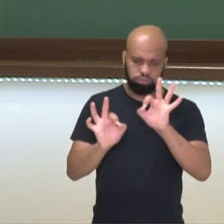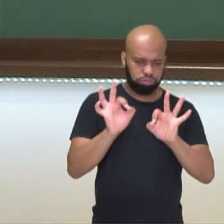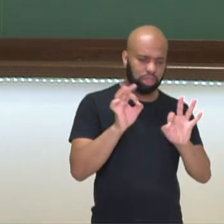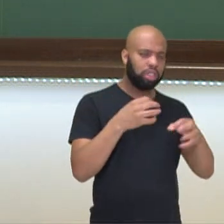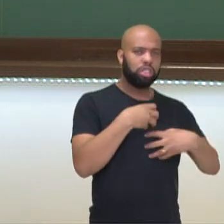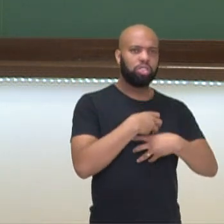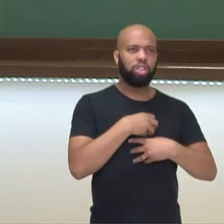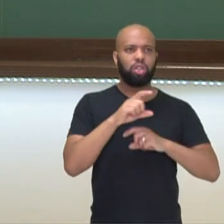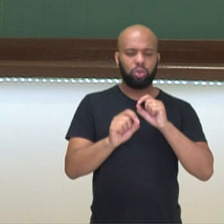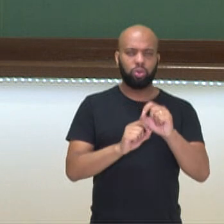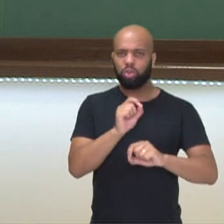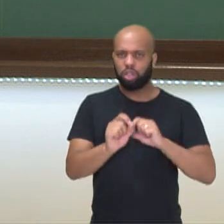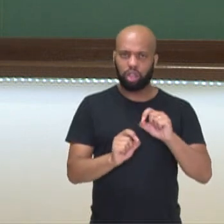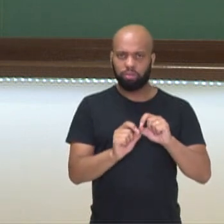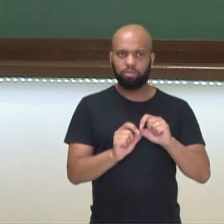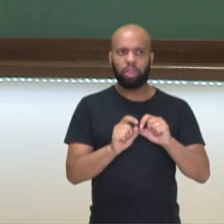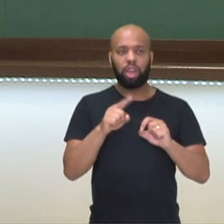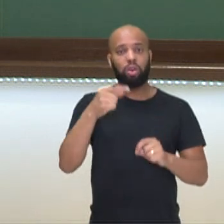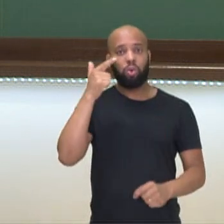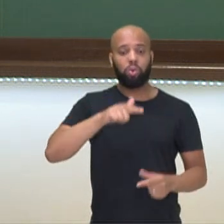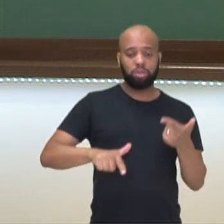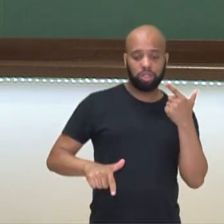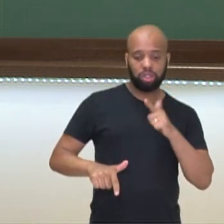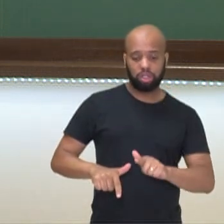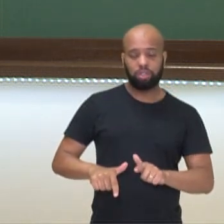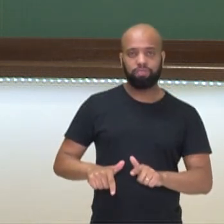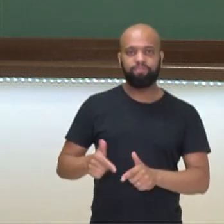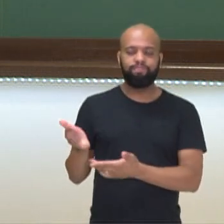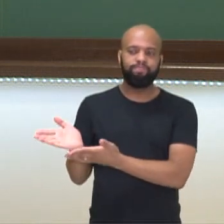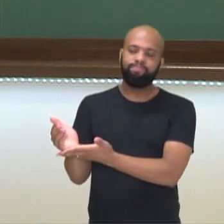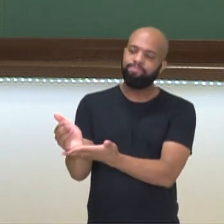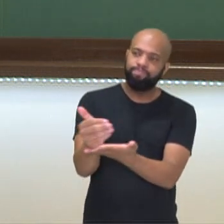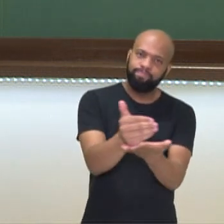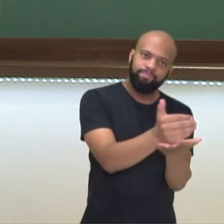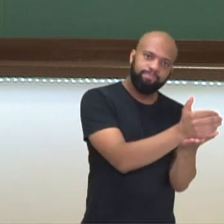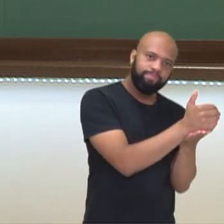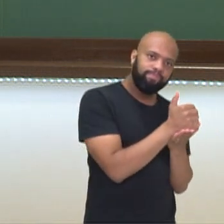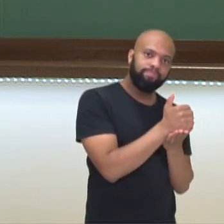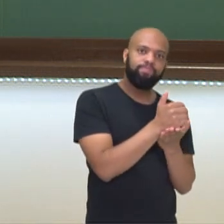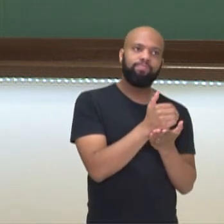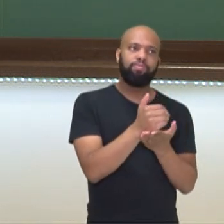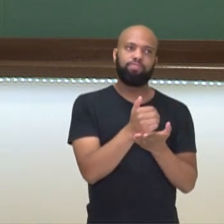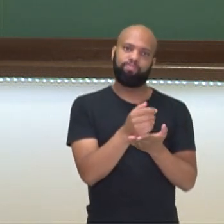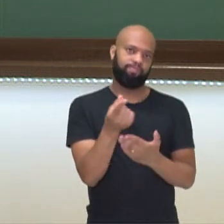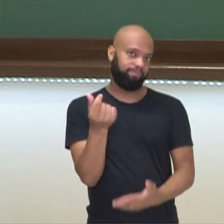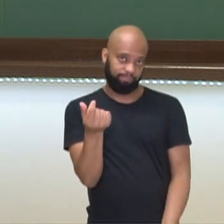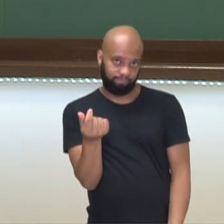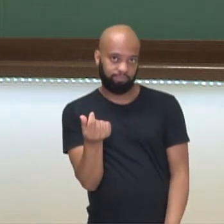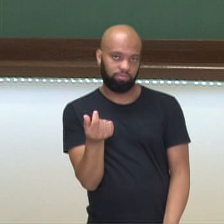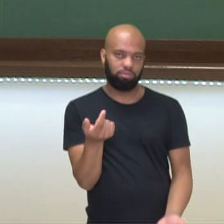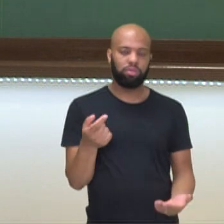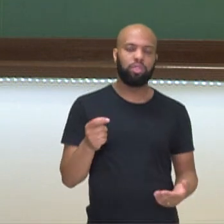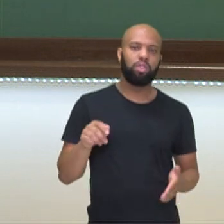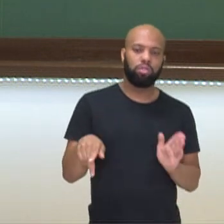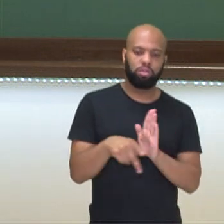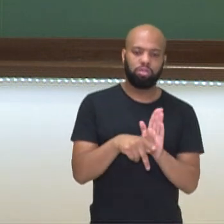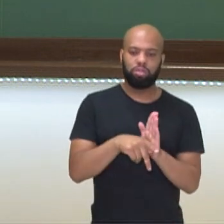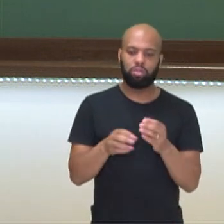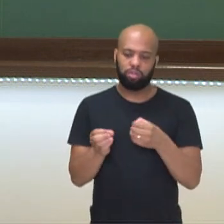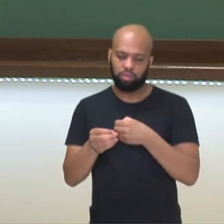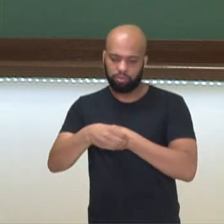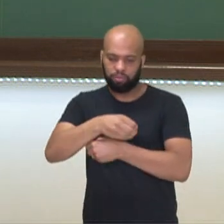institucionalização desses municípios para conseguir arrecadar dividendos, né, ou receitas para os